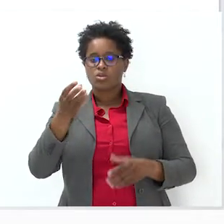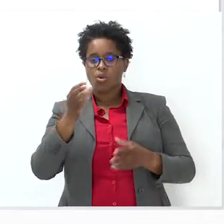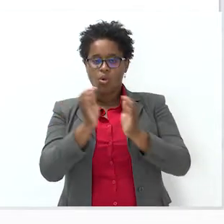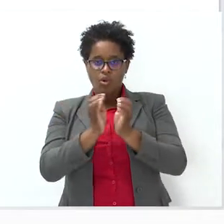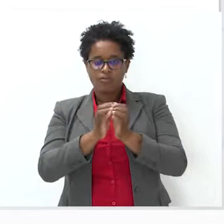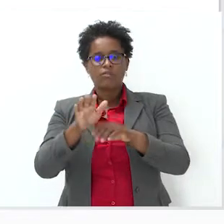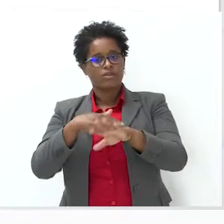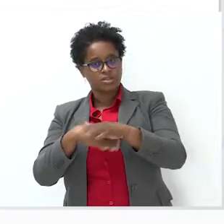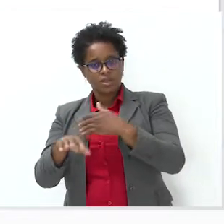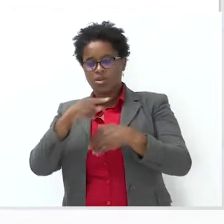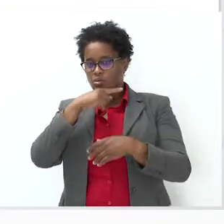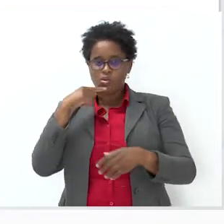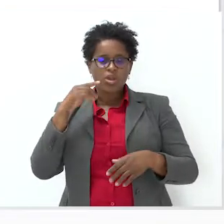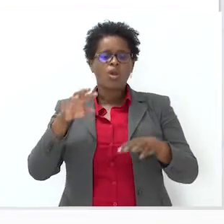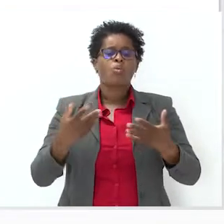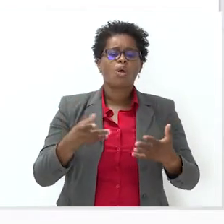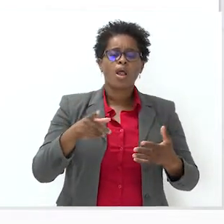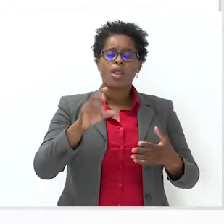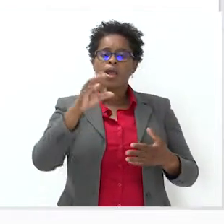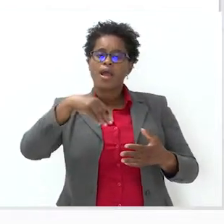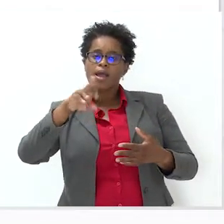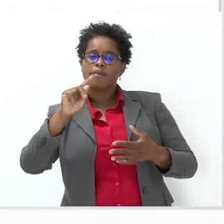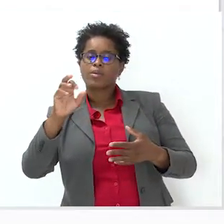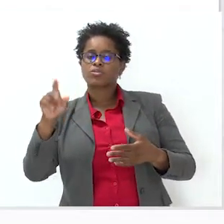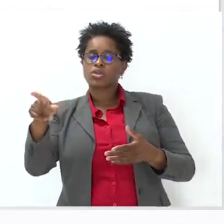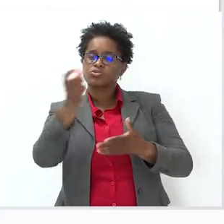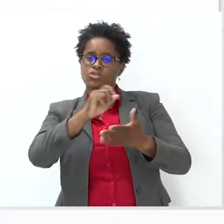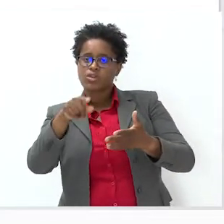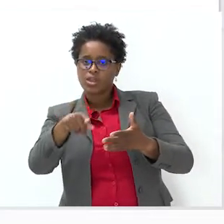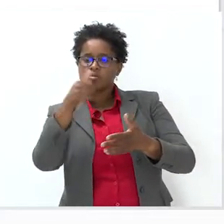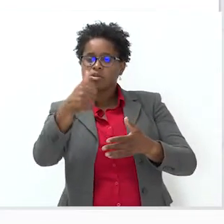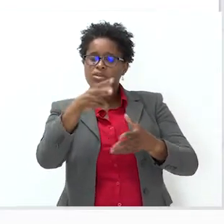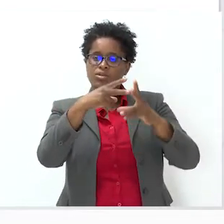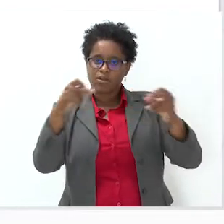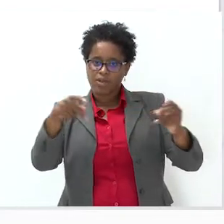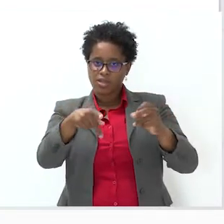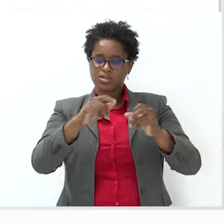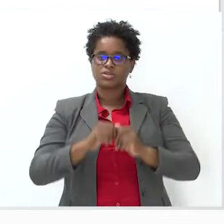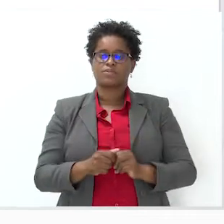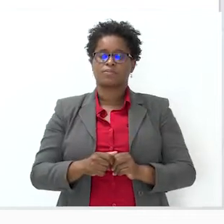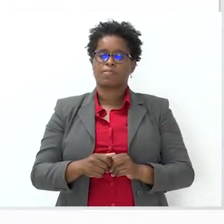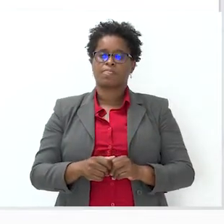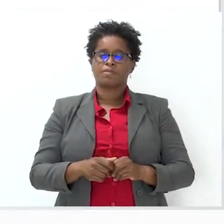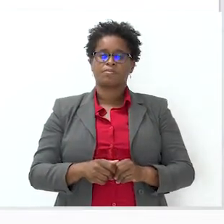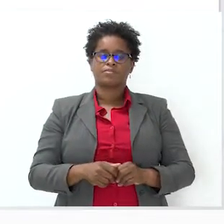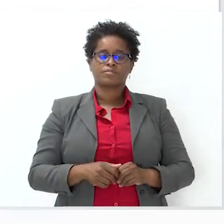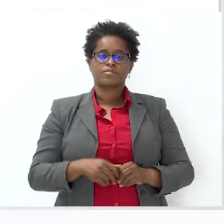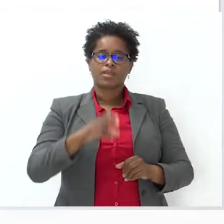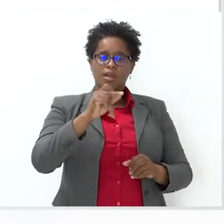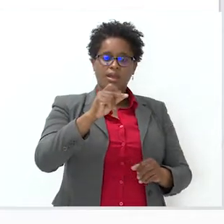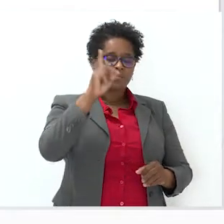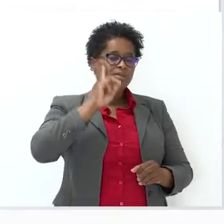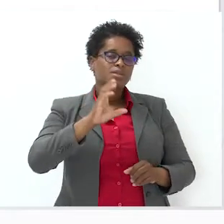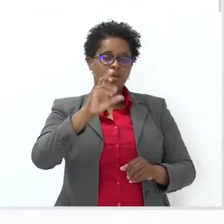bolo? Então, qual é a preposição adequada para esta frase? A Carla